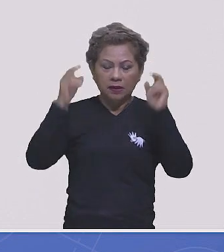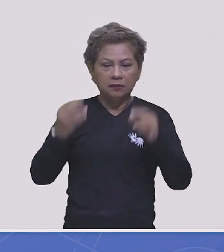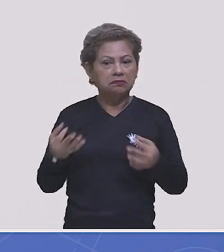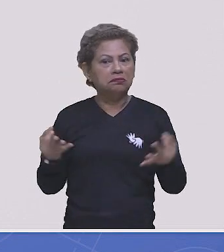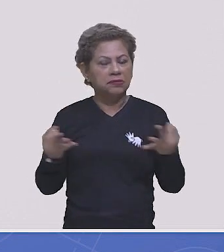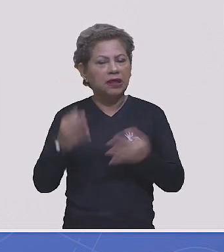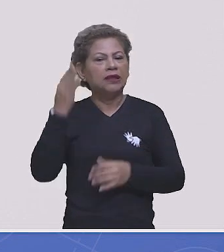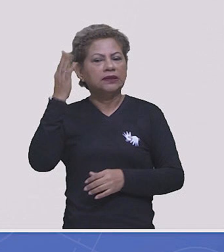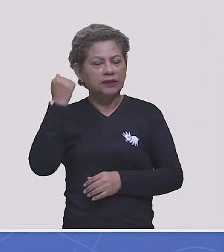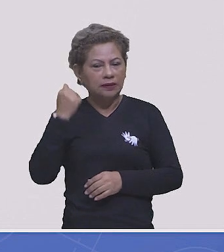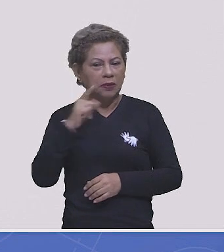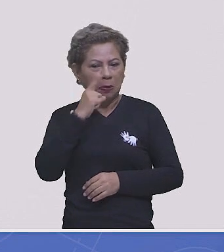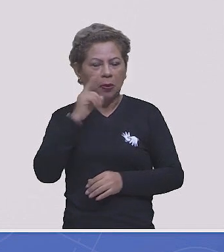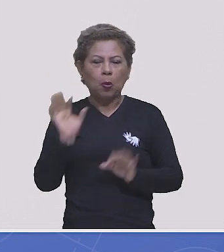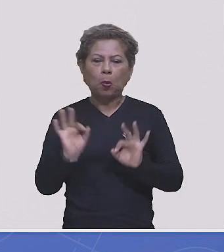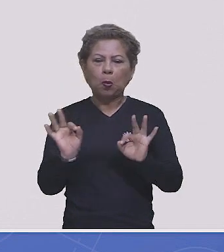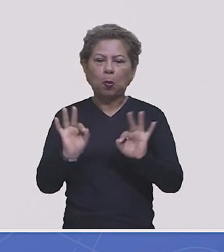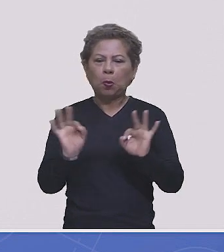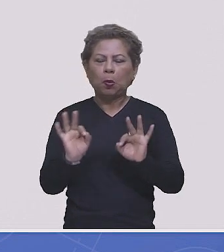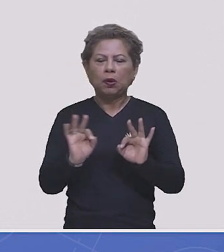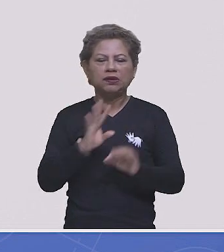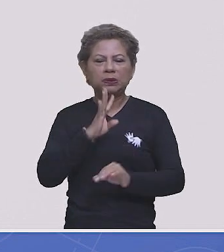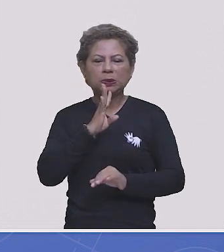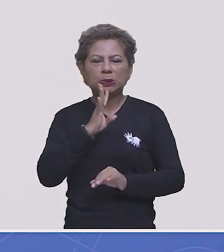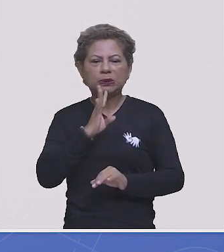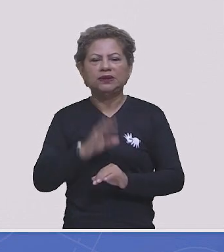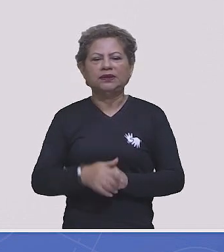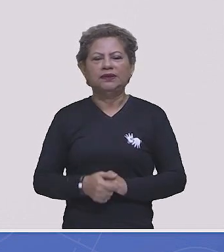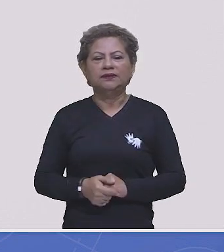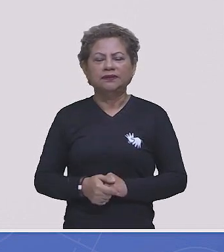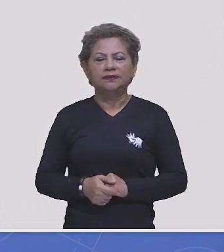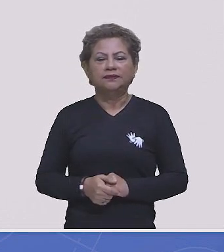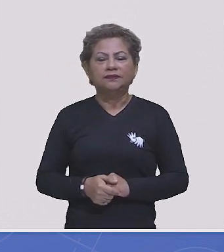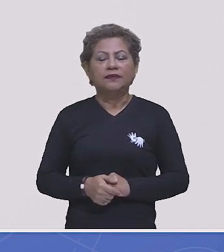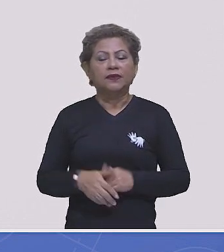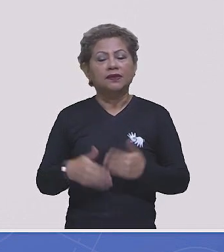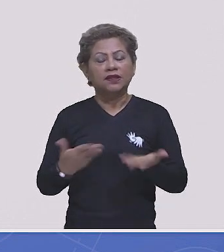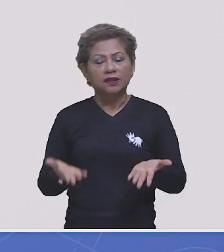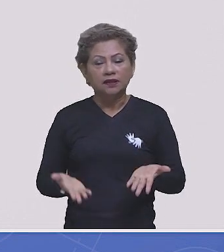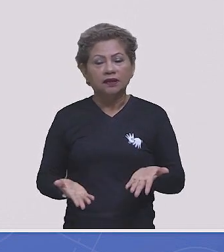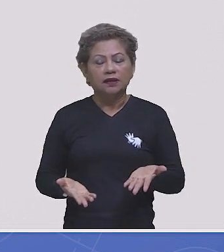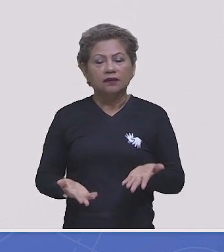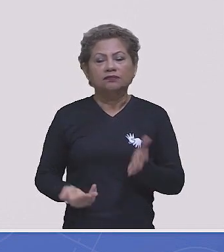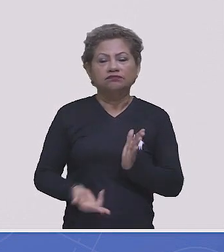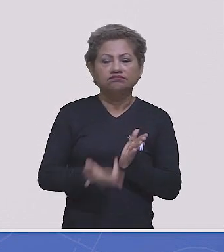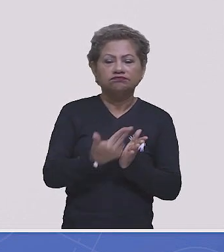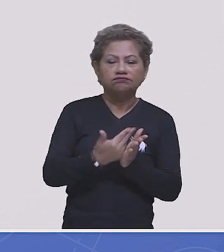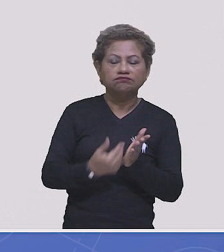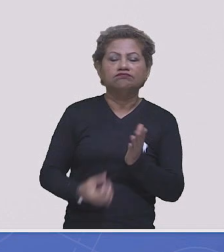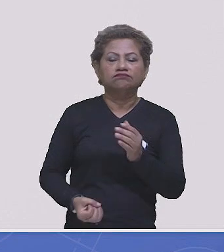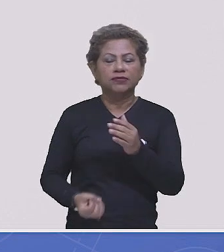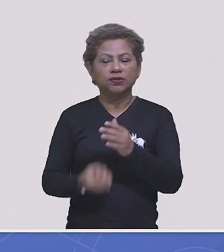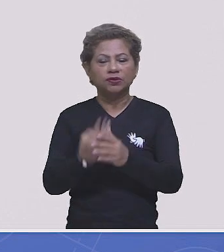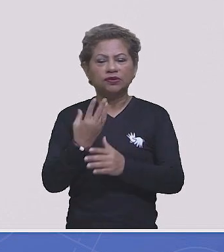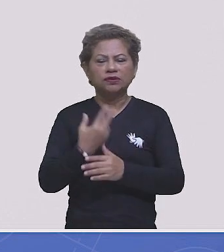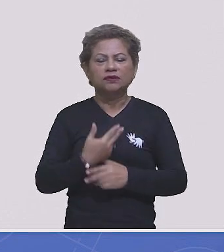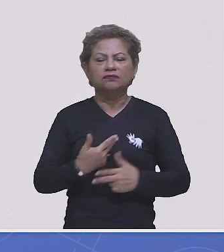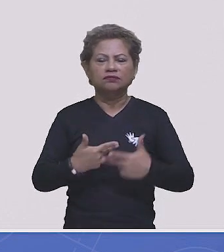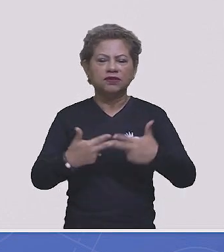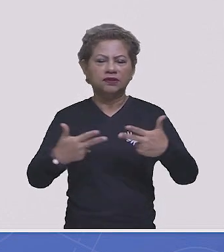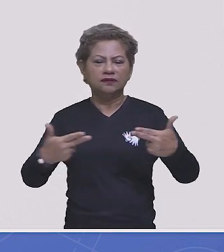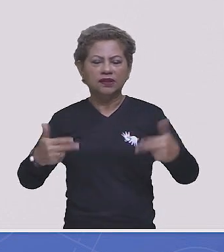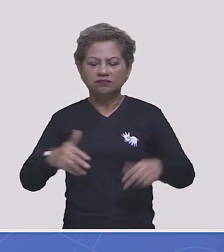etruscos. A descoberta dos arcos e abóbadas proporcionou às construções amplos